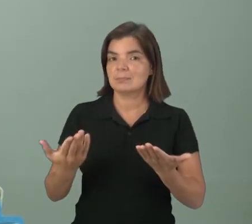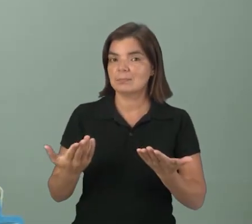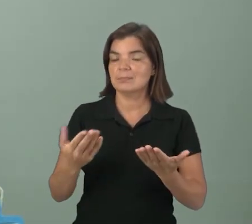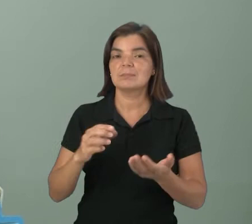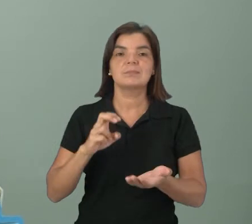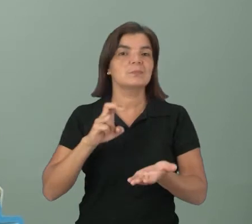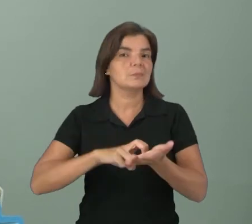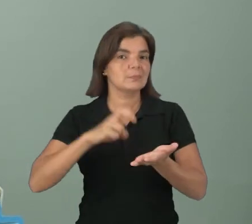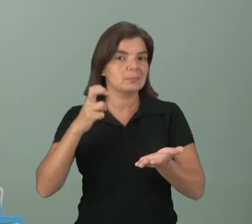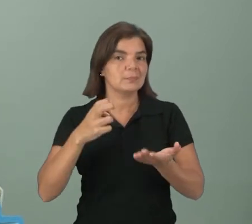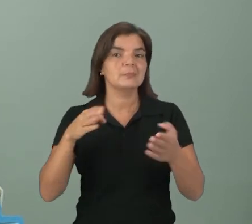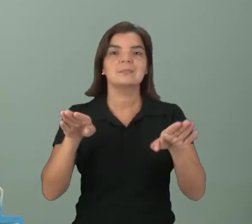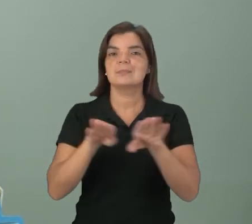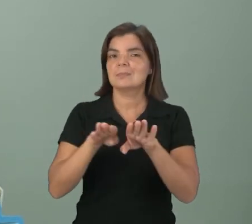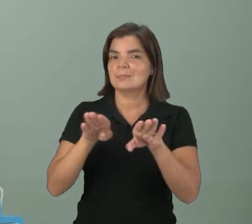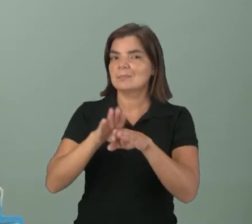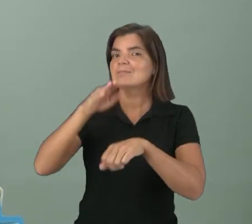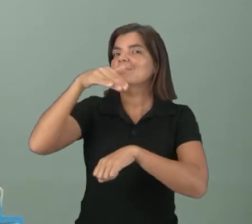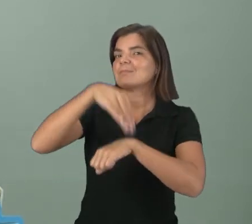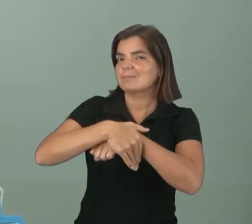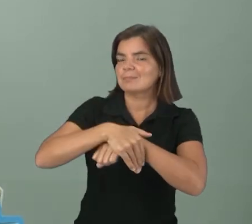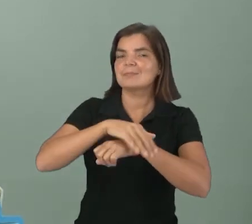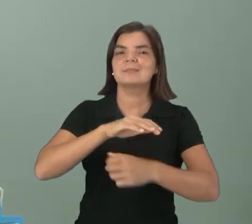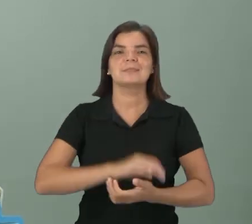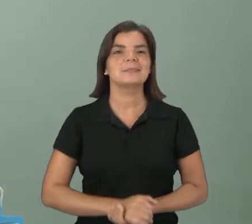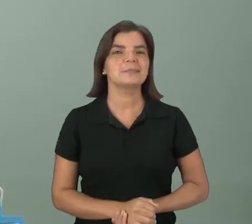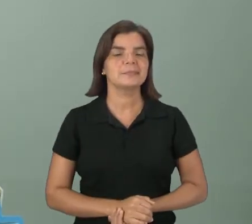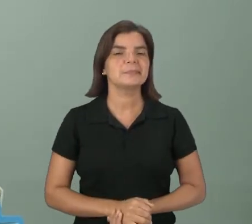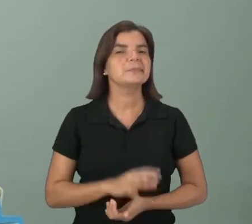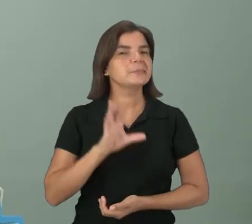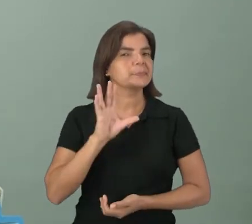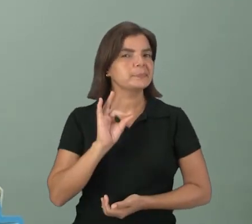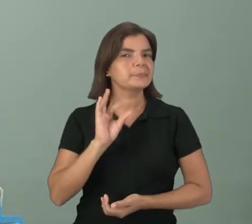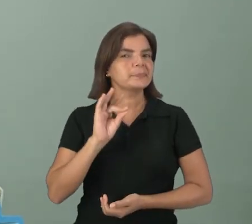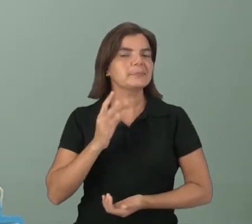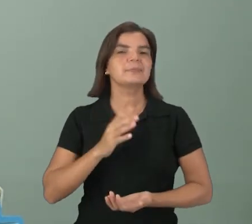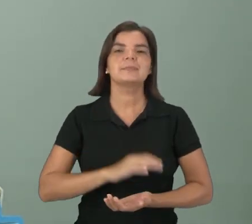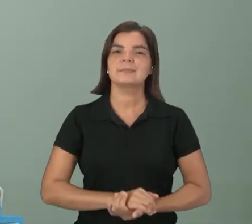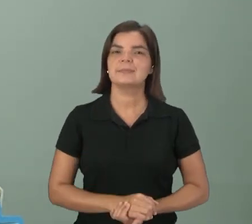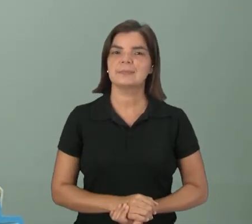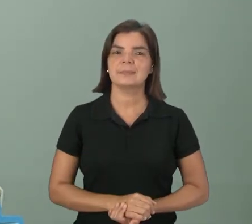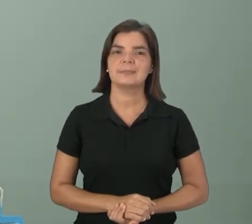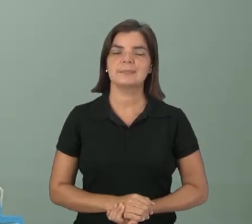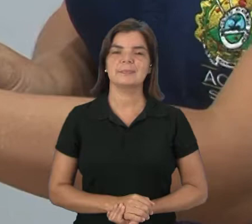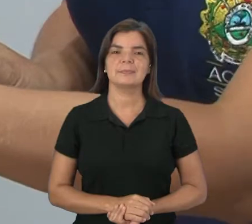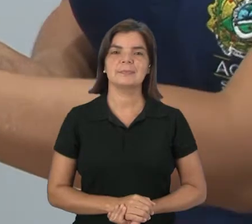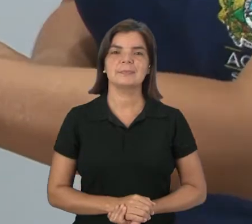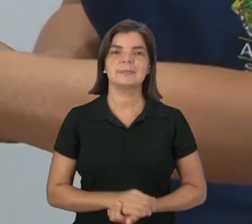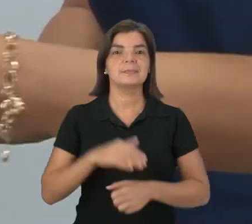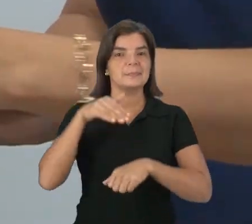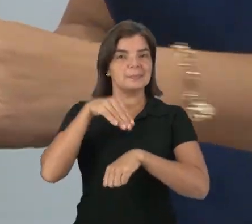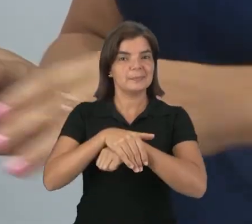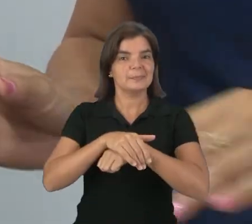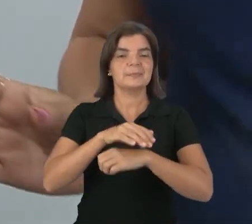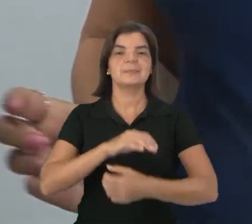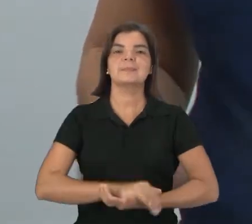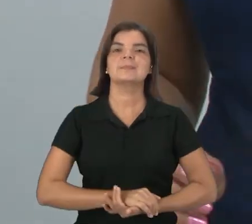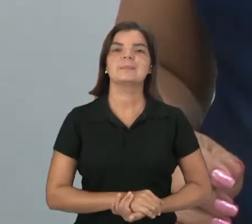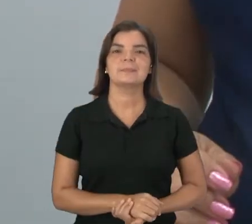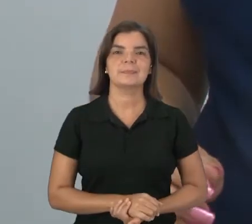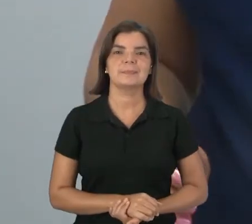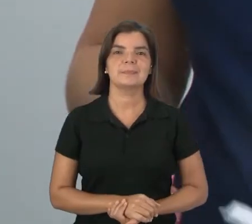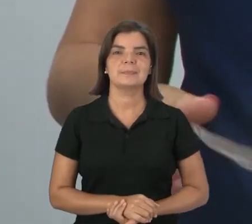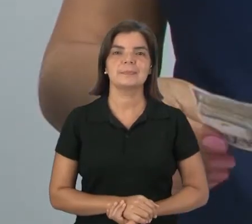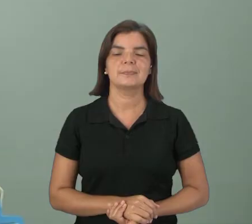funciona durante o período do dia e da noite também vamos colar então aqui no período da noite